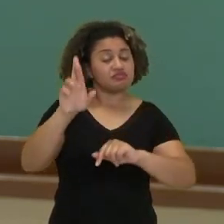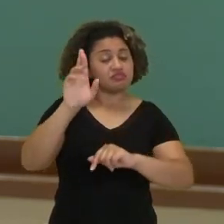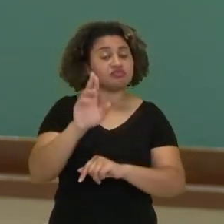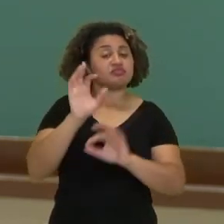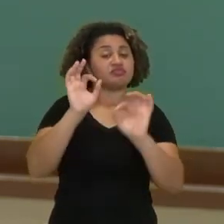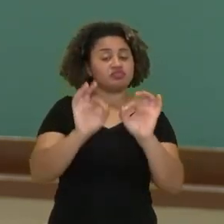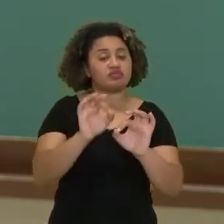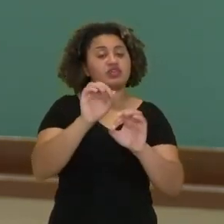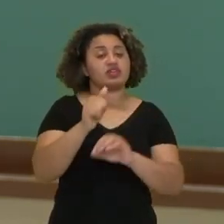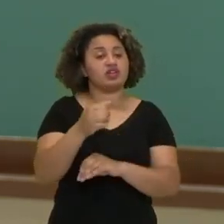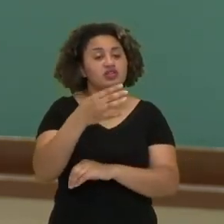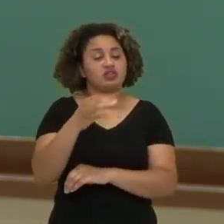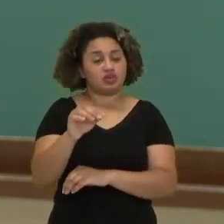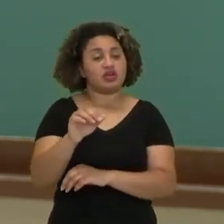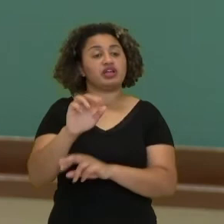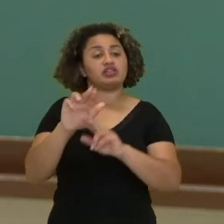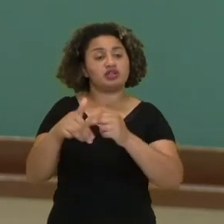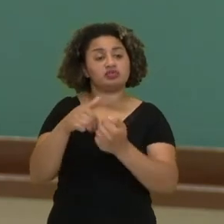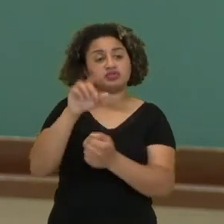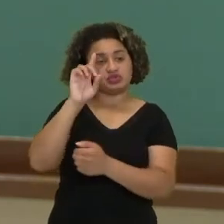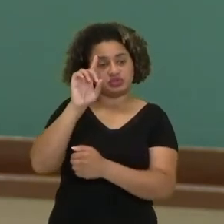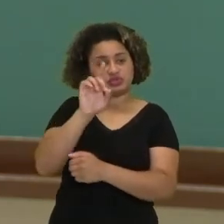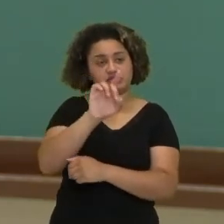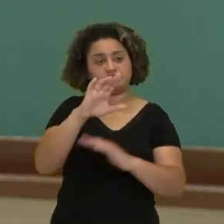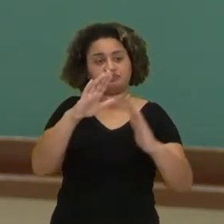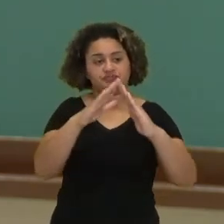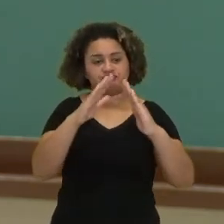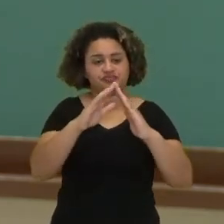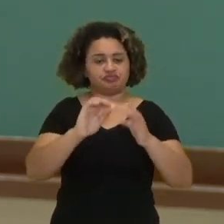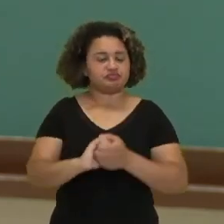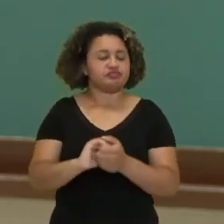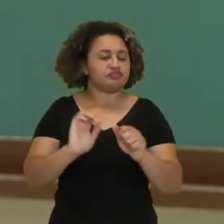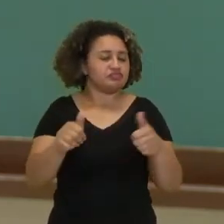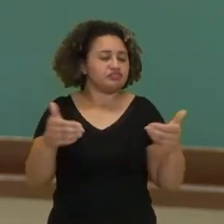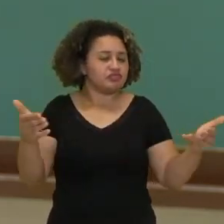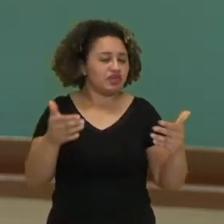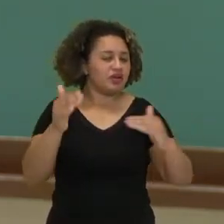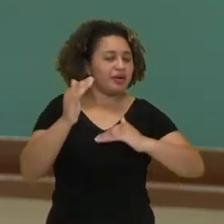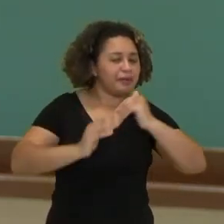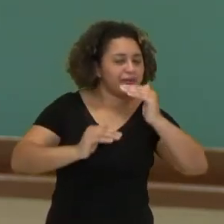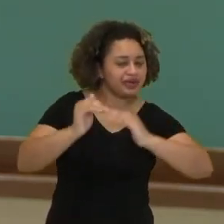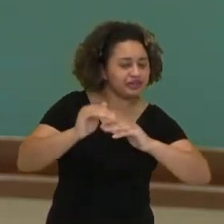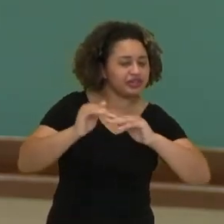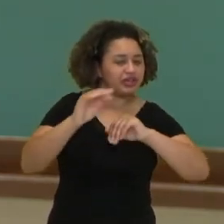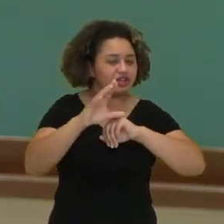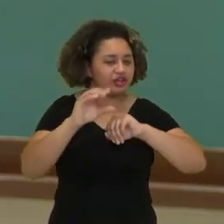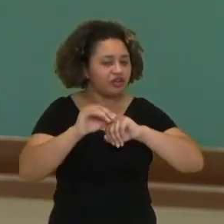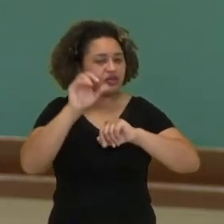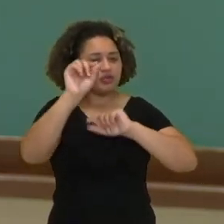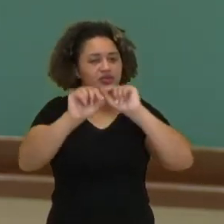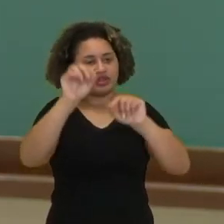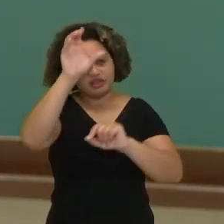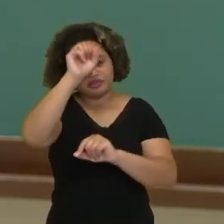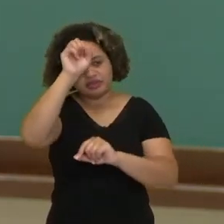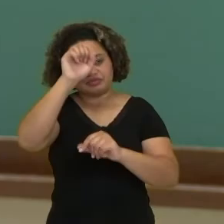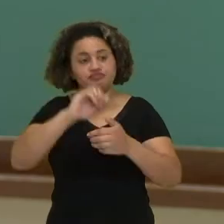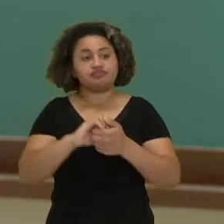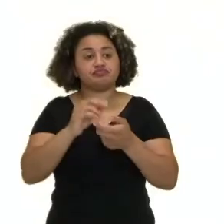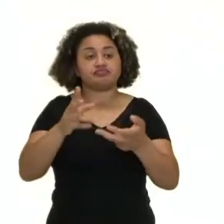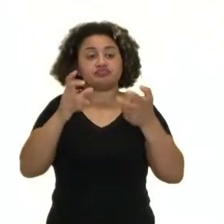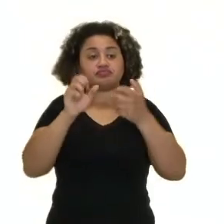litros por dia, certo? Vamos, então, agora praticar um pouquinho? Veja